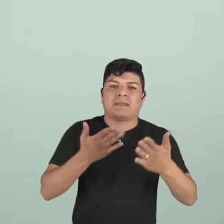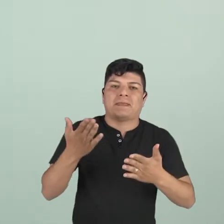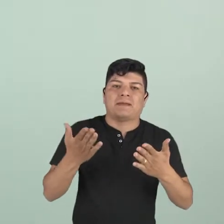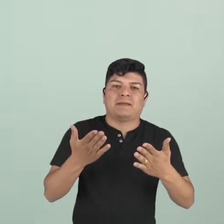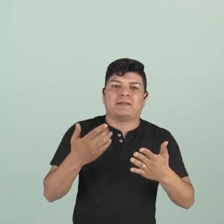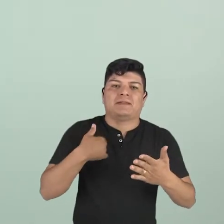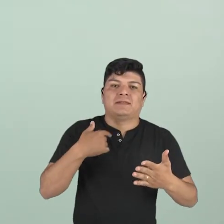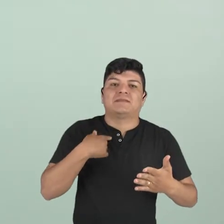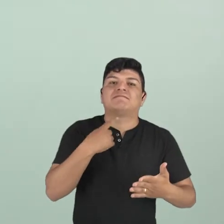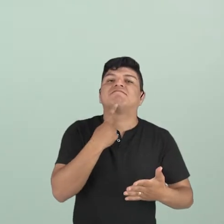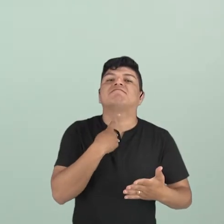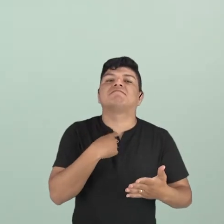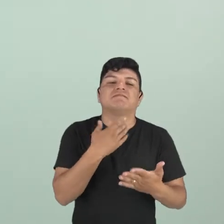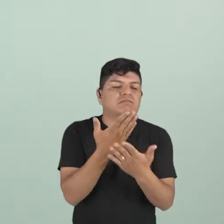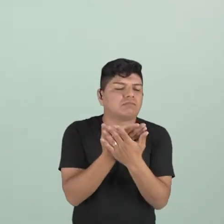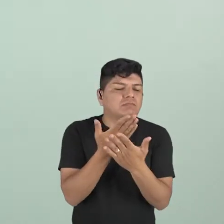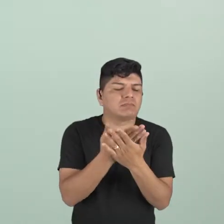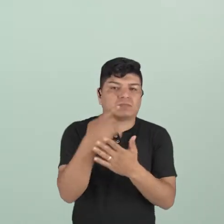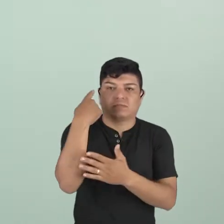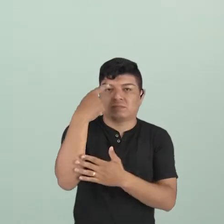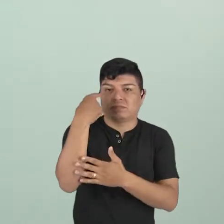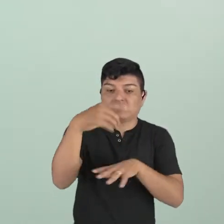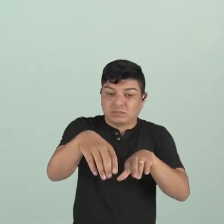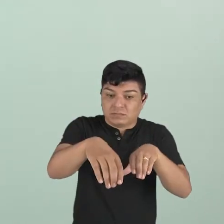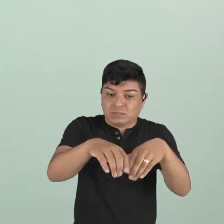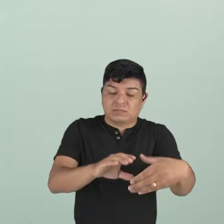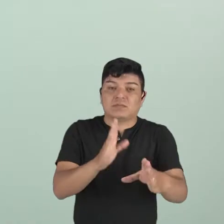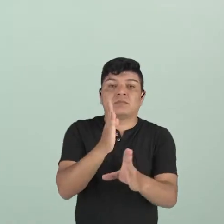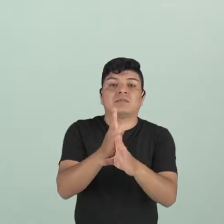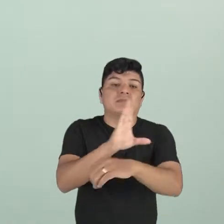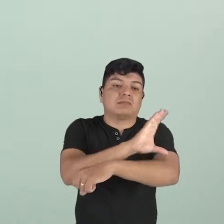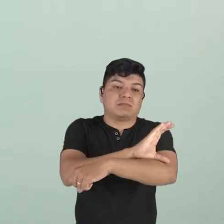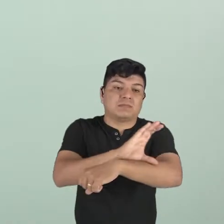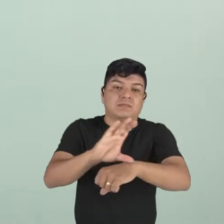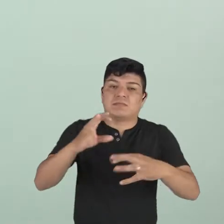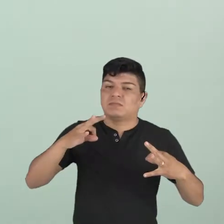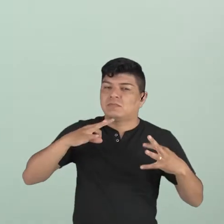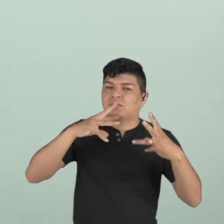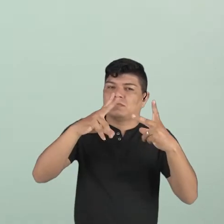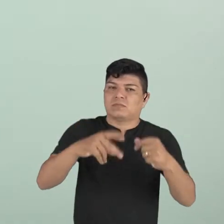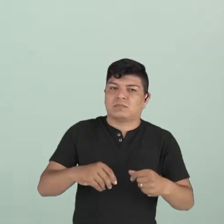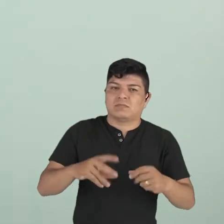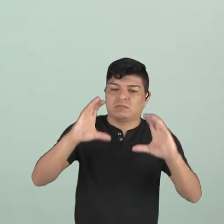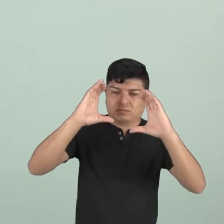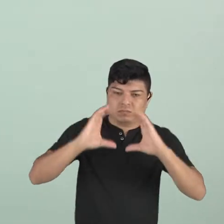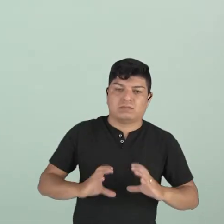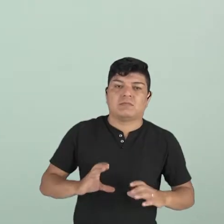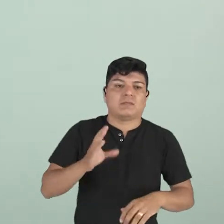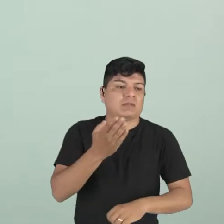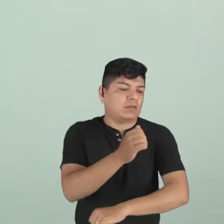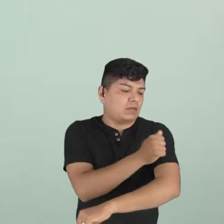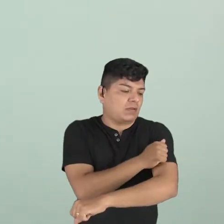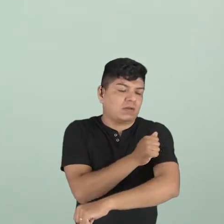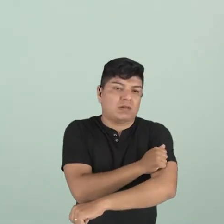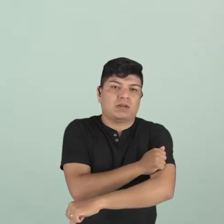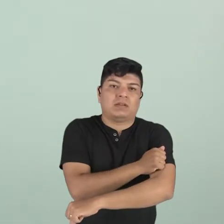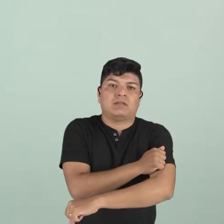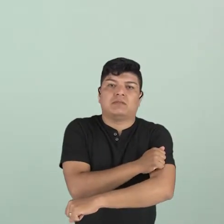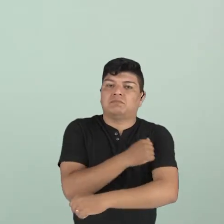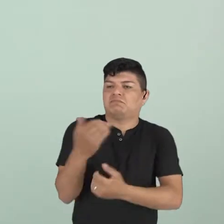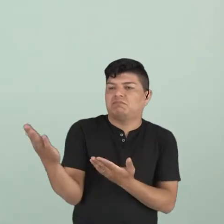língua espanhola, né, e ter essa formação foi a questão da cultura. Todo, né, cidadão, aluno, seja